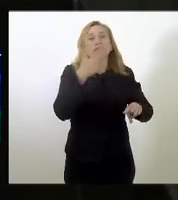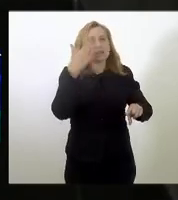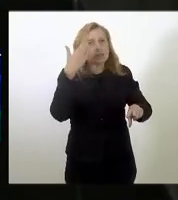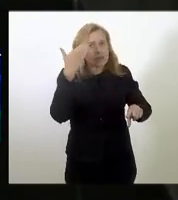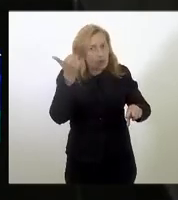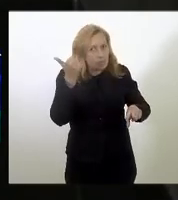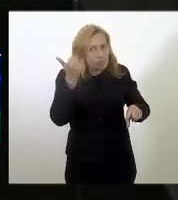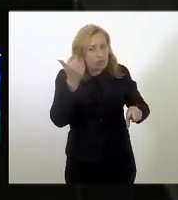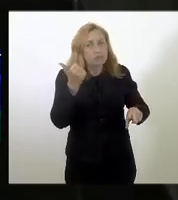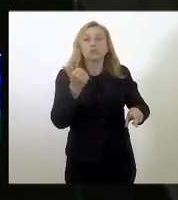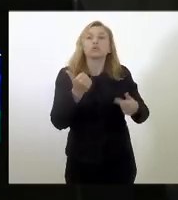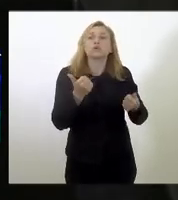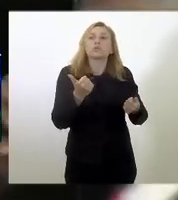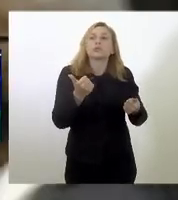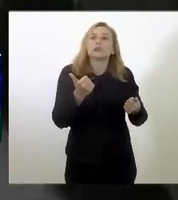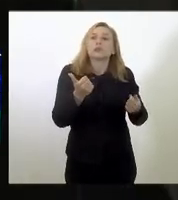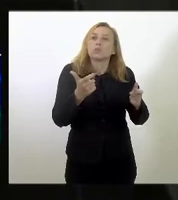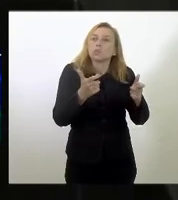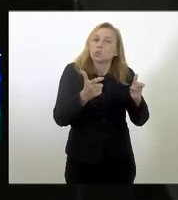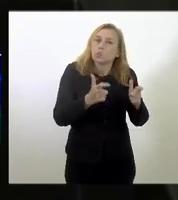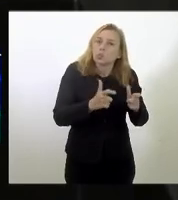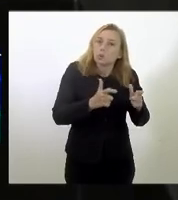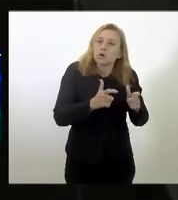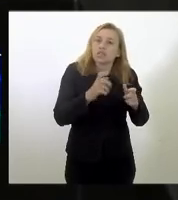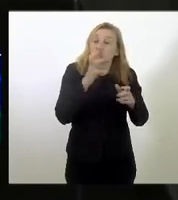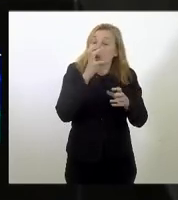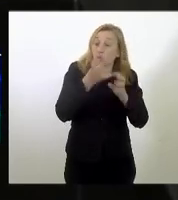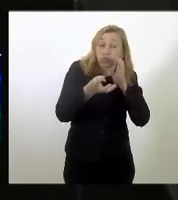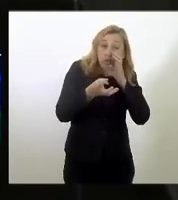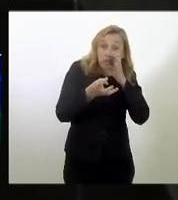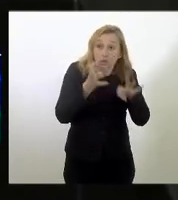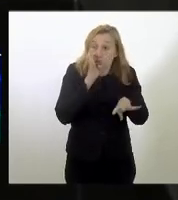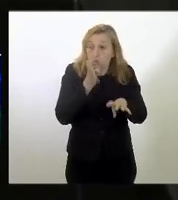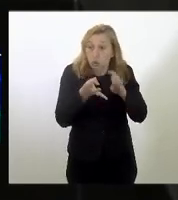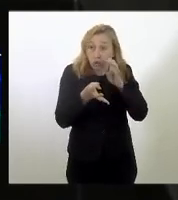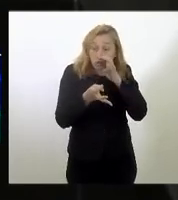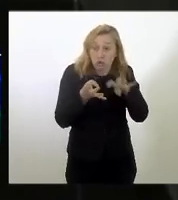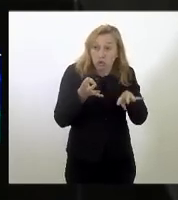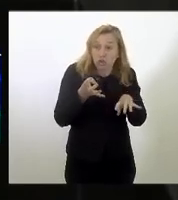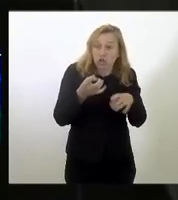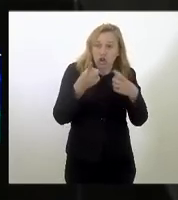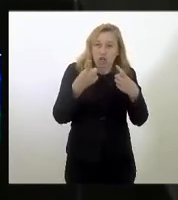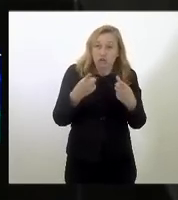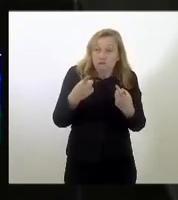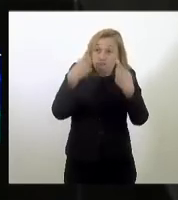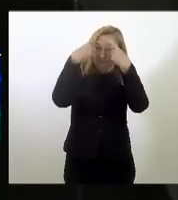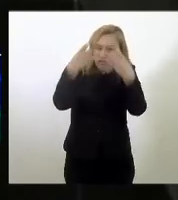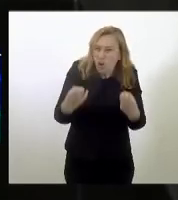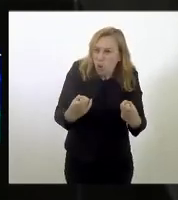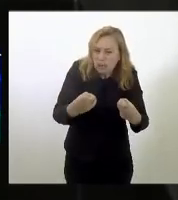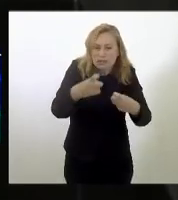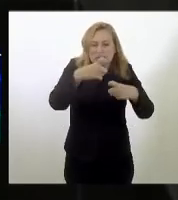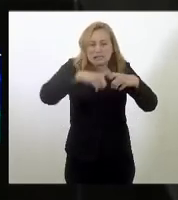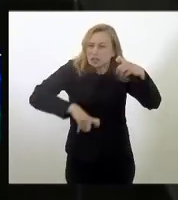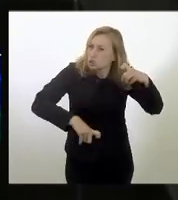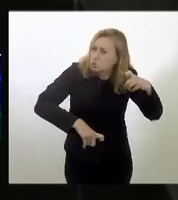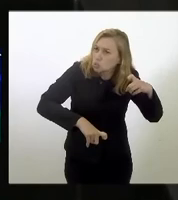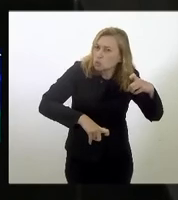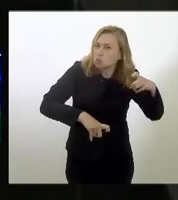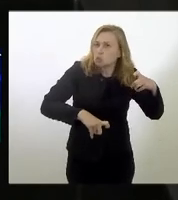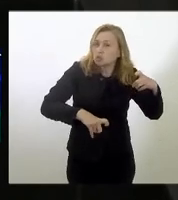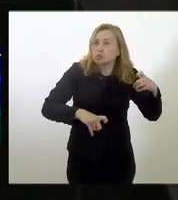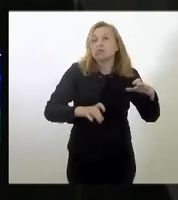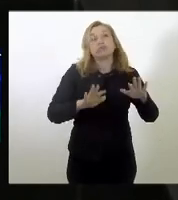sentido, eu acho que onde há denúncias de violência sexual, mas também,